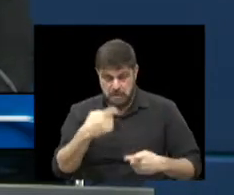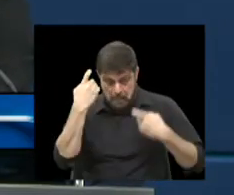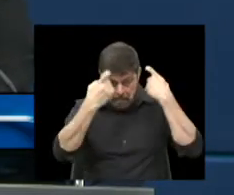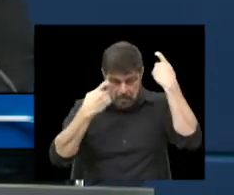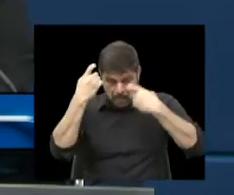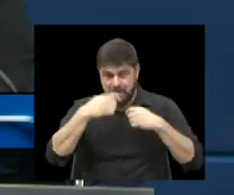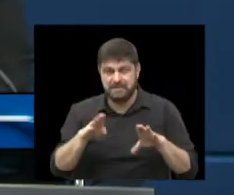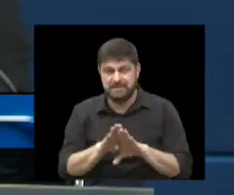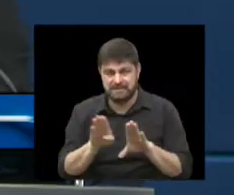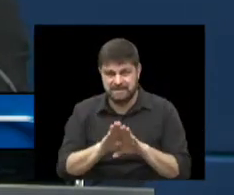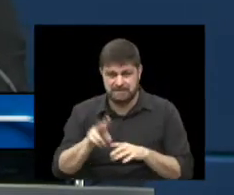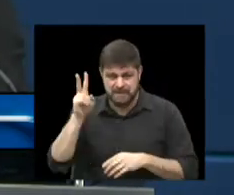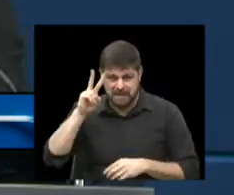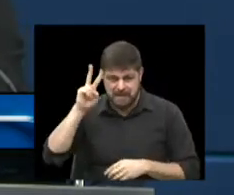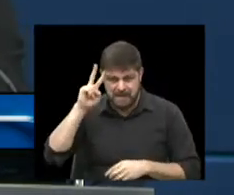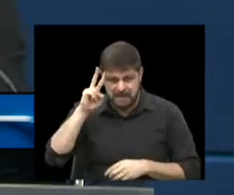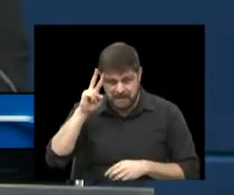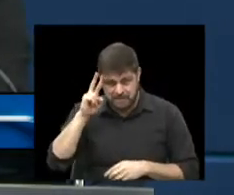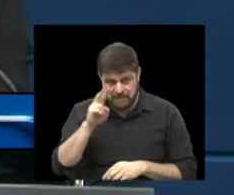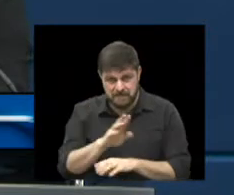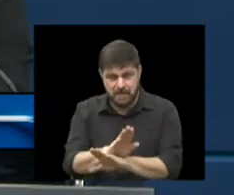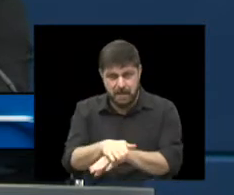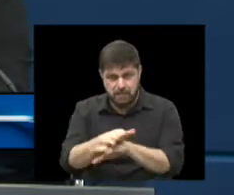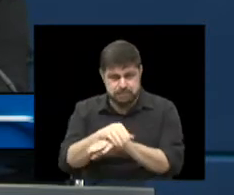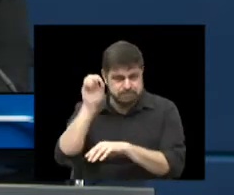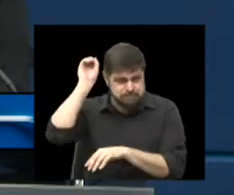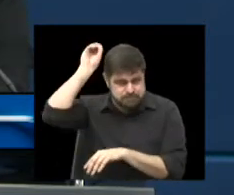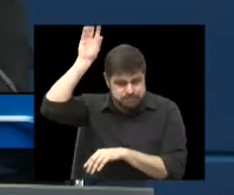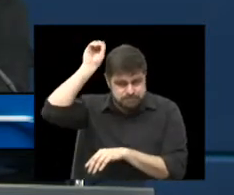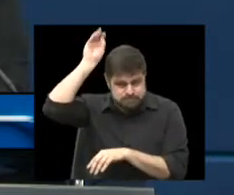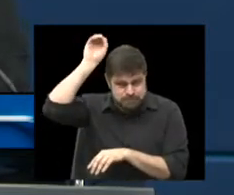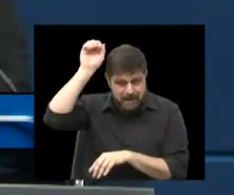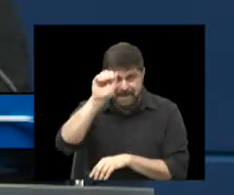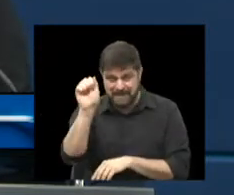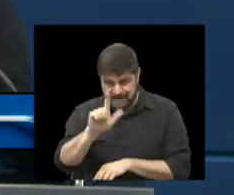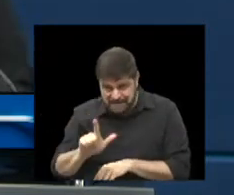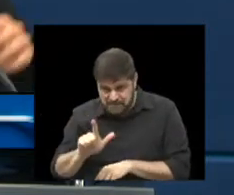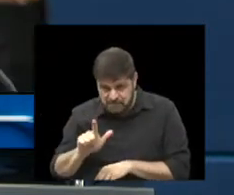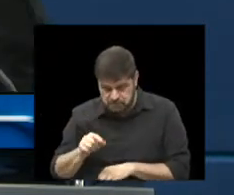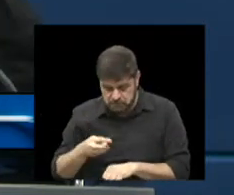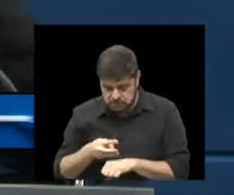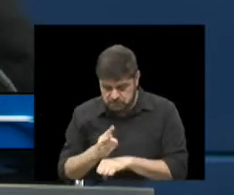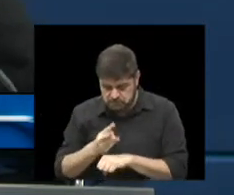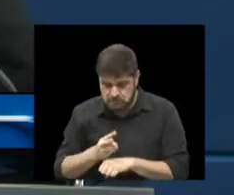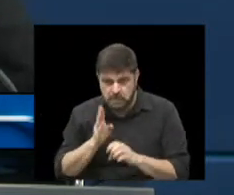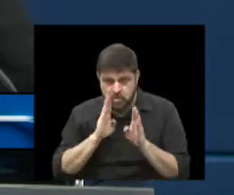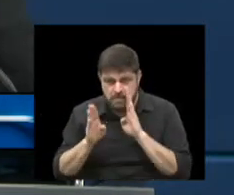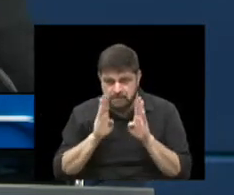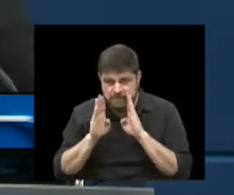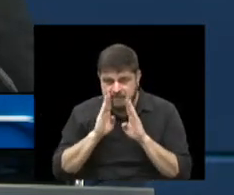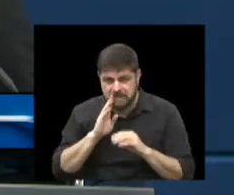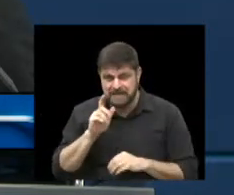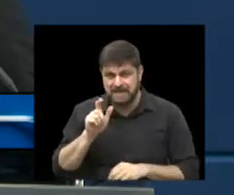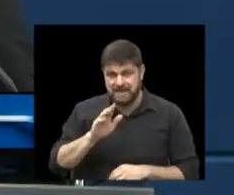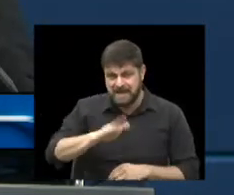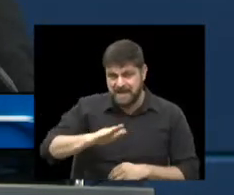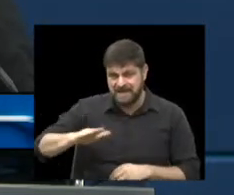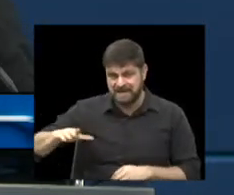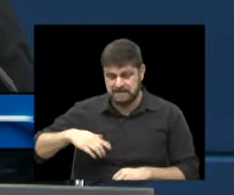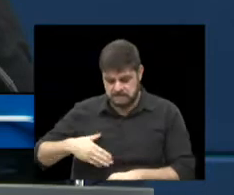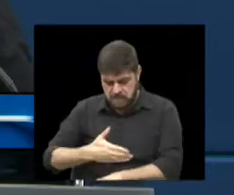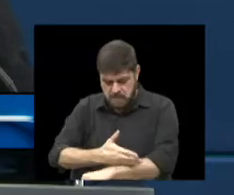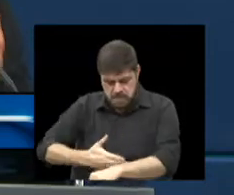baleia azul foi só a ponta do iceberg. Tem um grupo de pesquisa na PUC que está fazendo o levantamento das crianças que estão se mutilando dentro